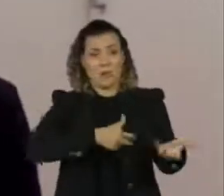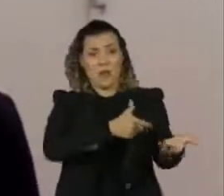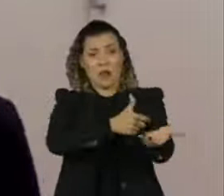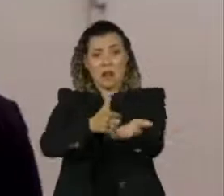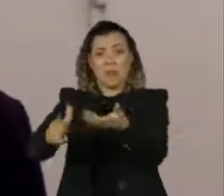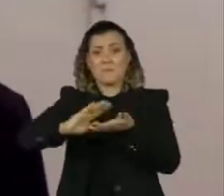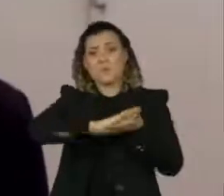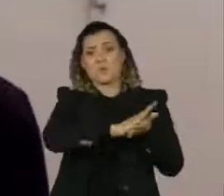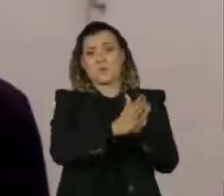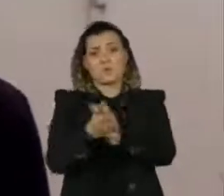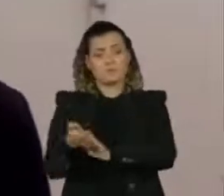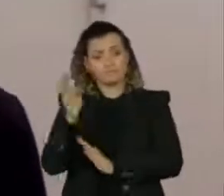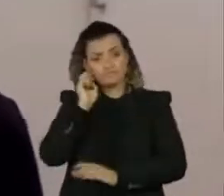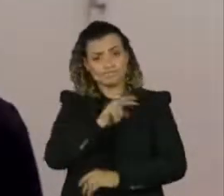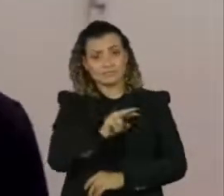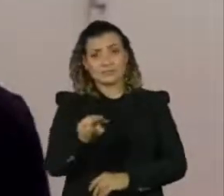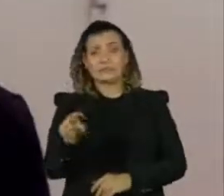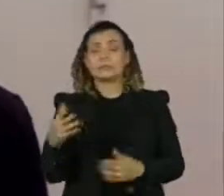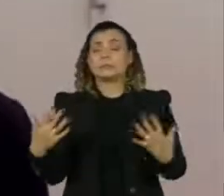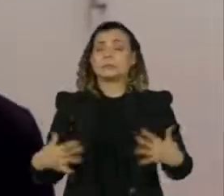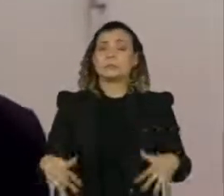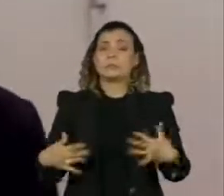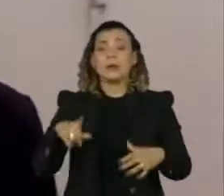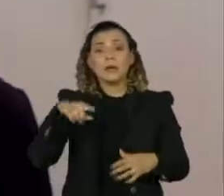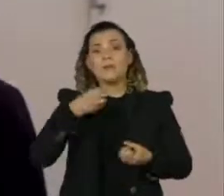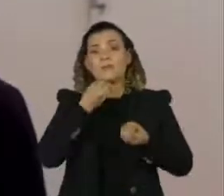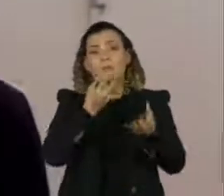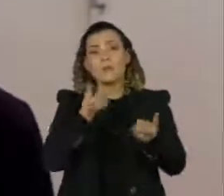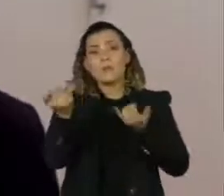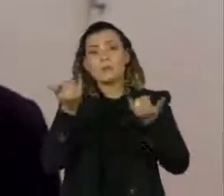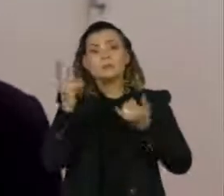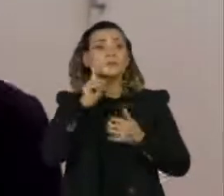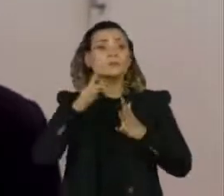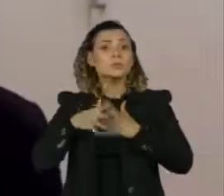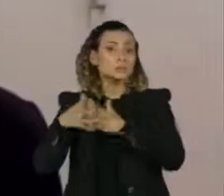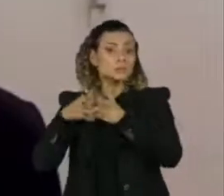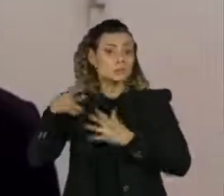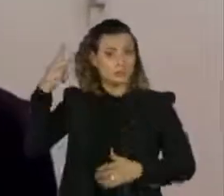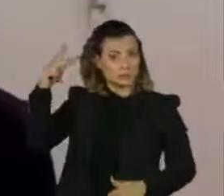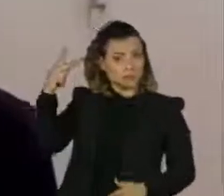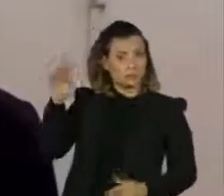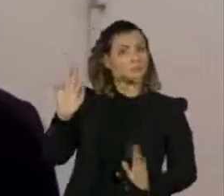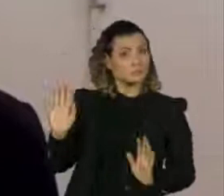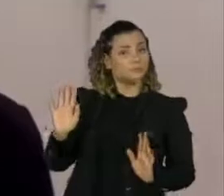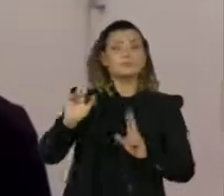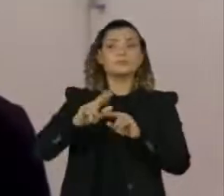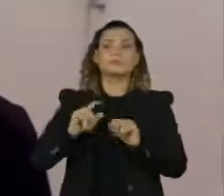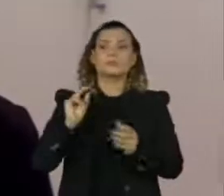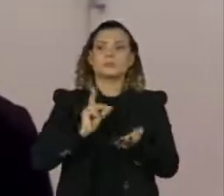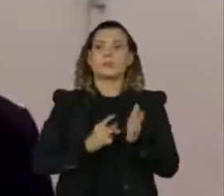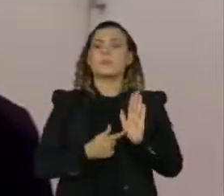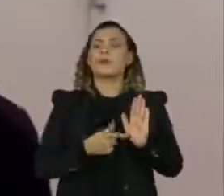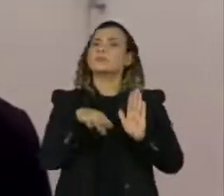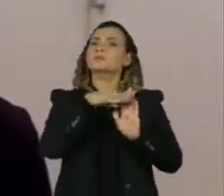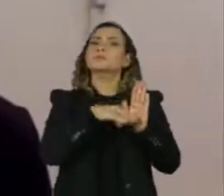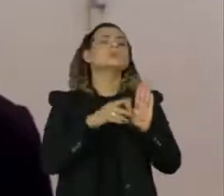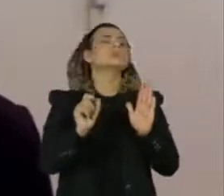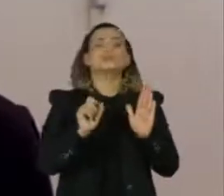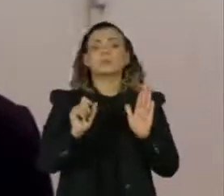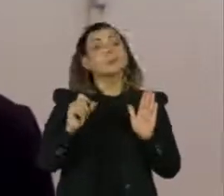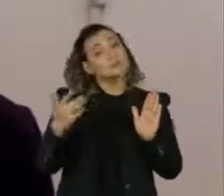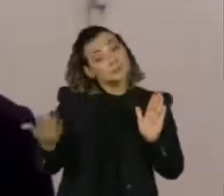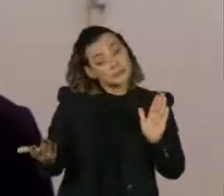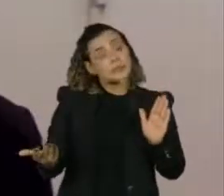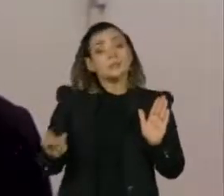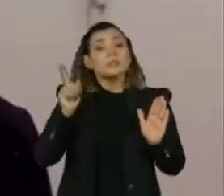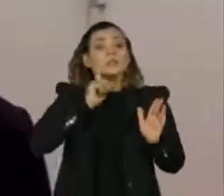são repetidos e são um dado na realidade americana. Acho que isso indica muitos fatores, né? Acho que assim, o primeiro deles é